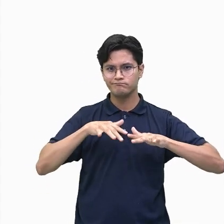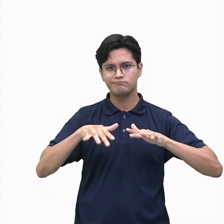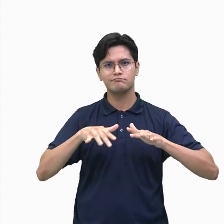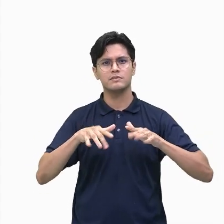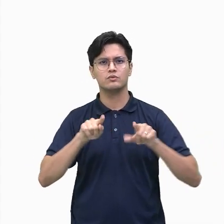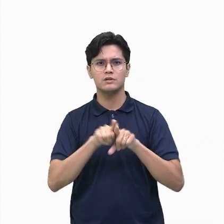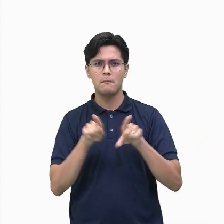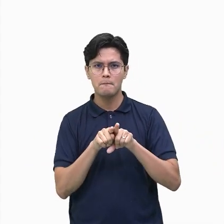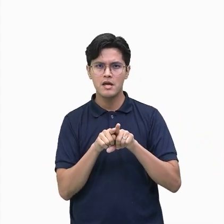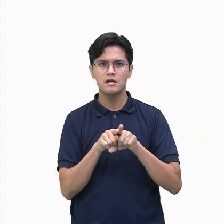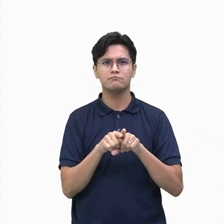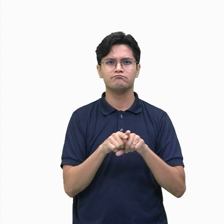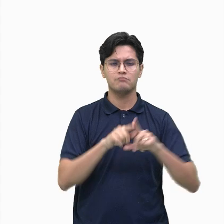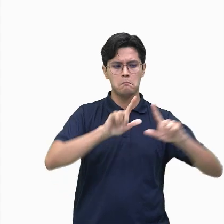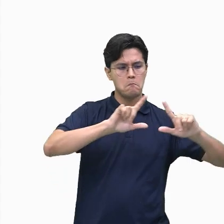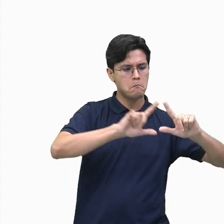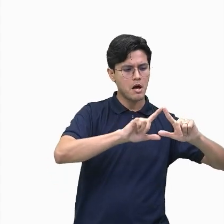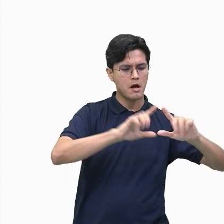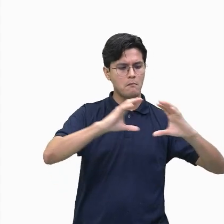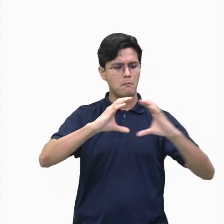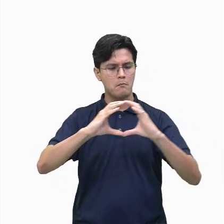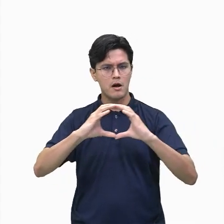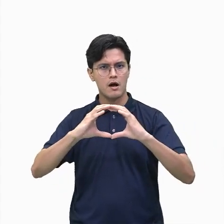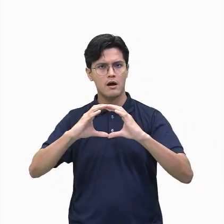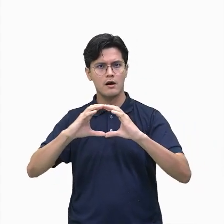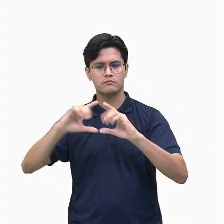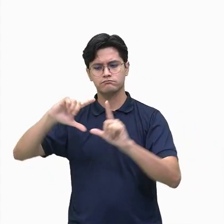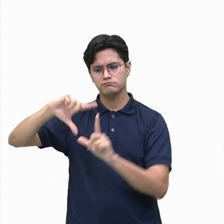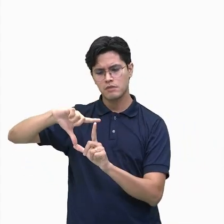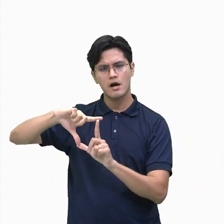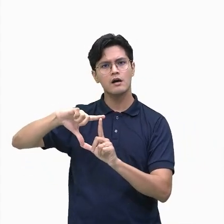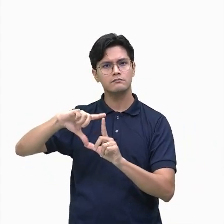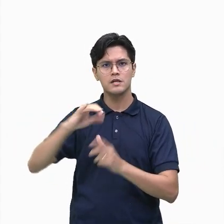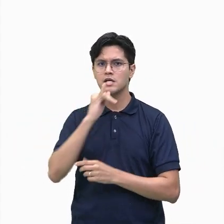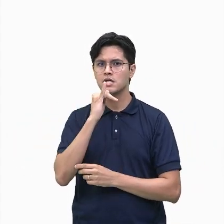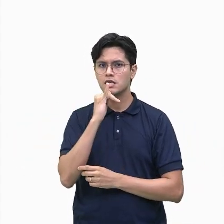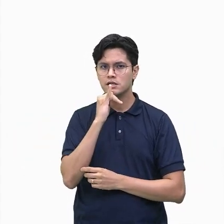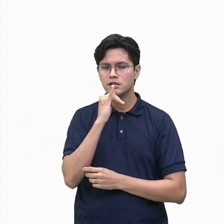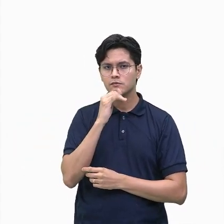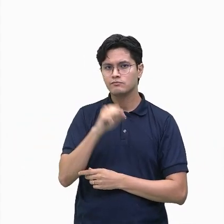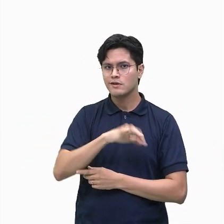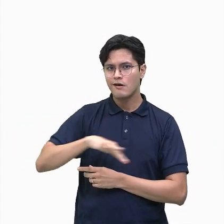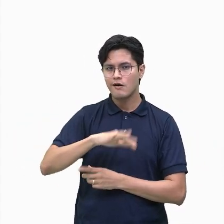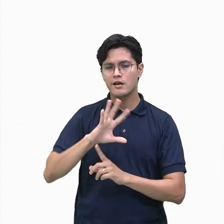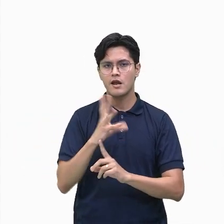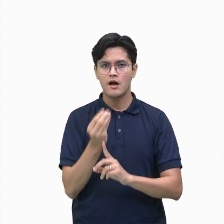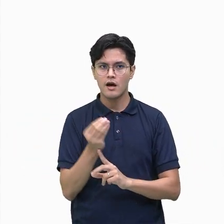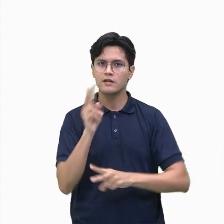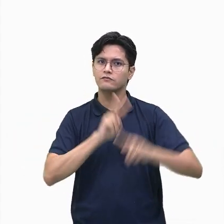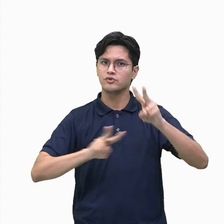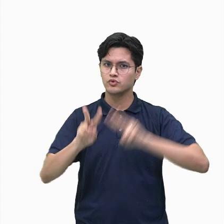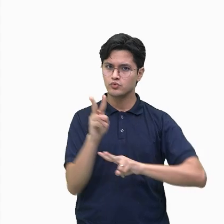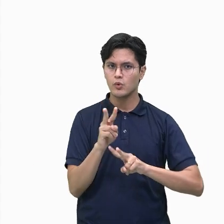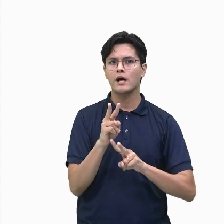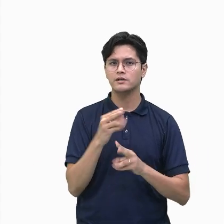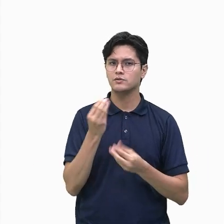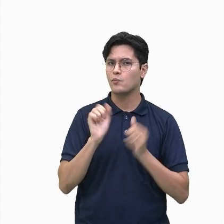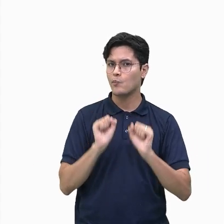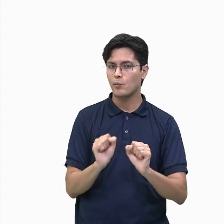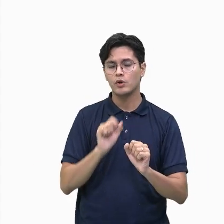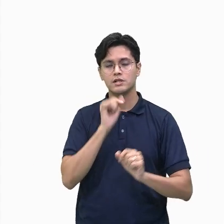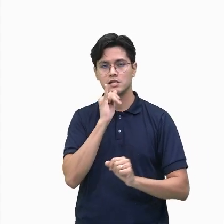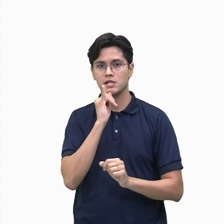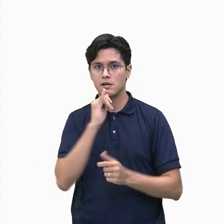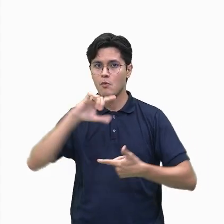visuais. O que é a forma nas artes visuais? Pode ser geométrica ou orgânica, tridimensional